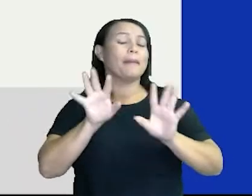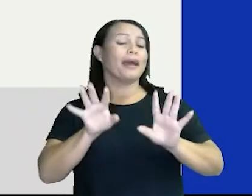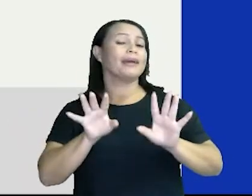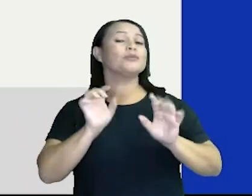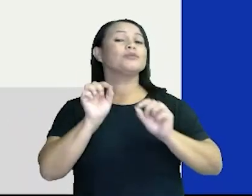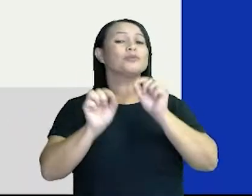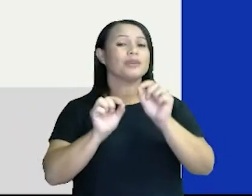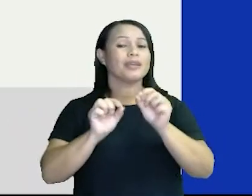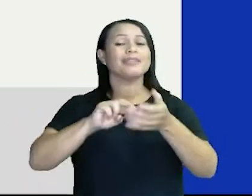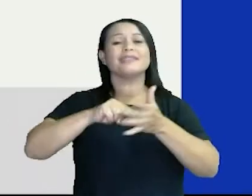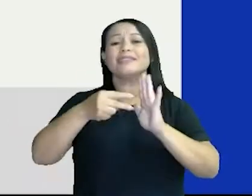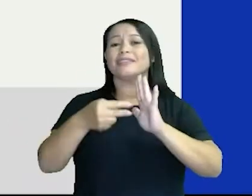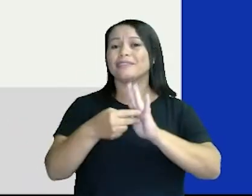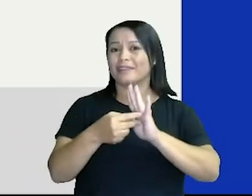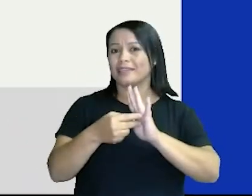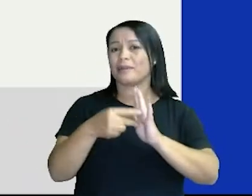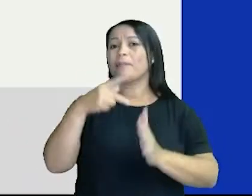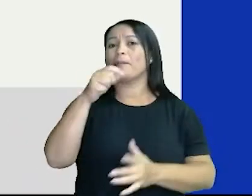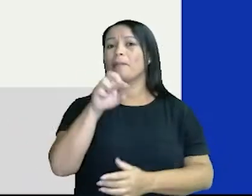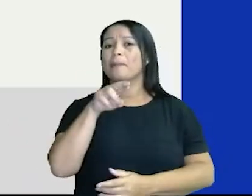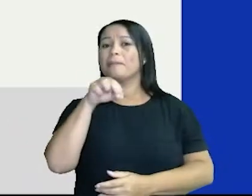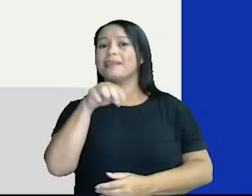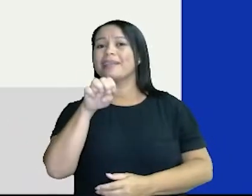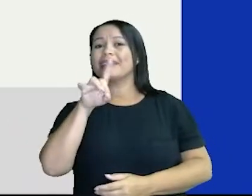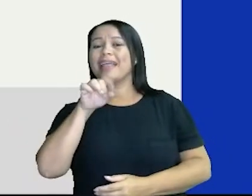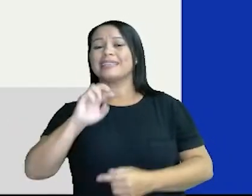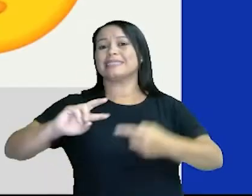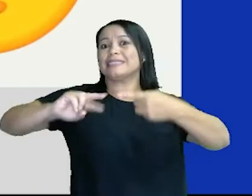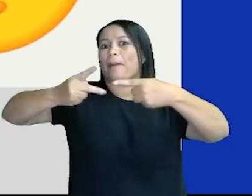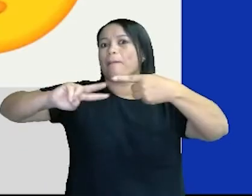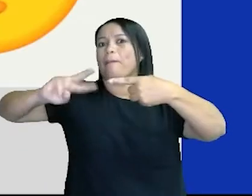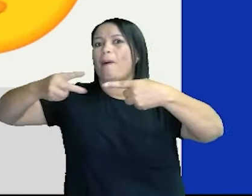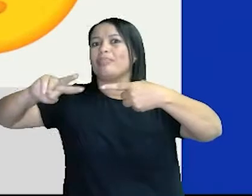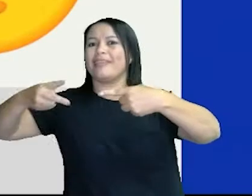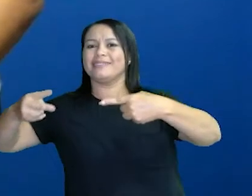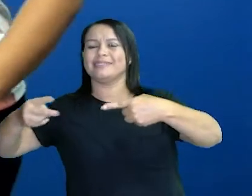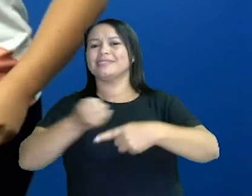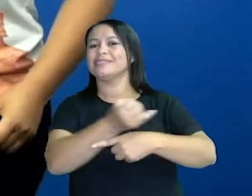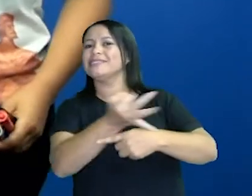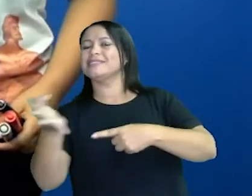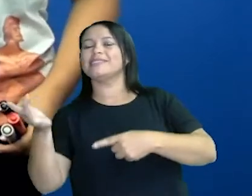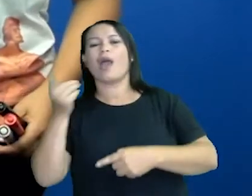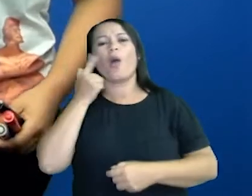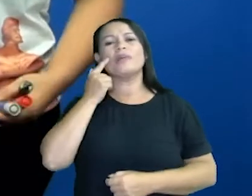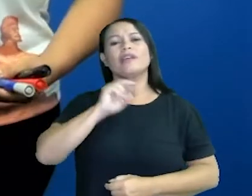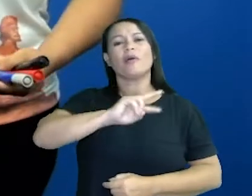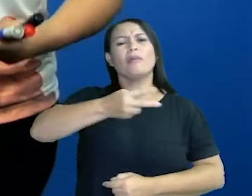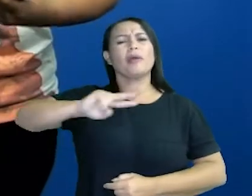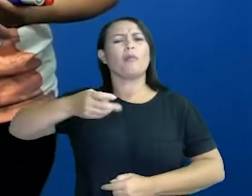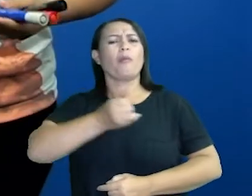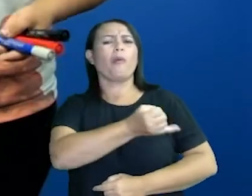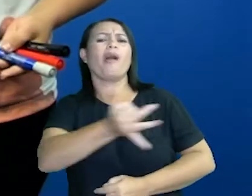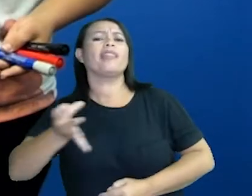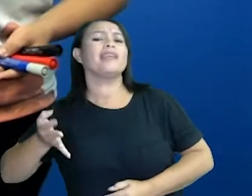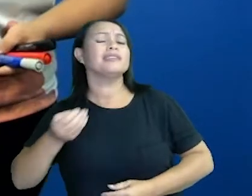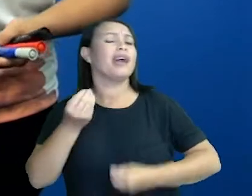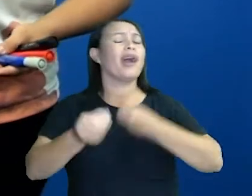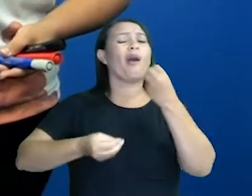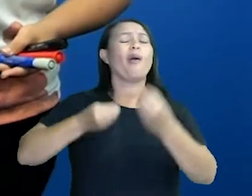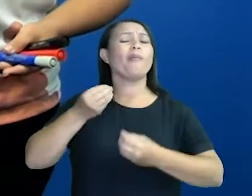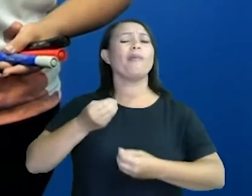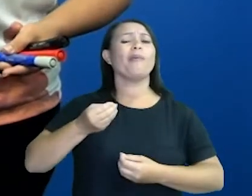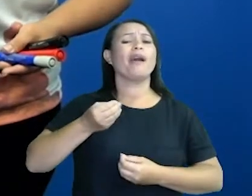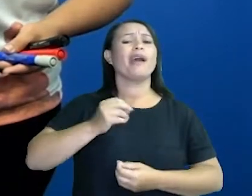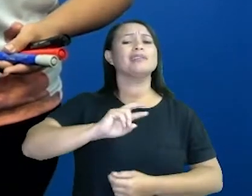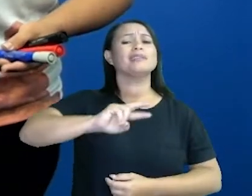especificamente é propriedades da potência e como é